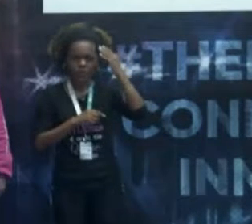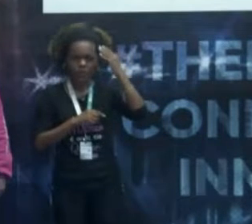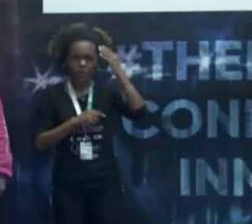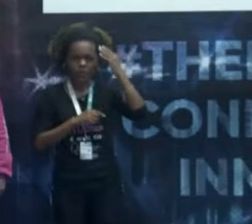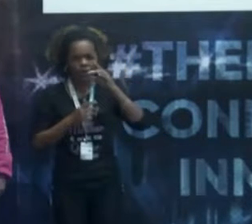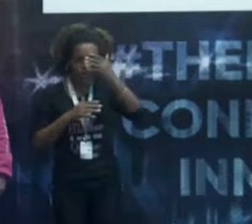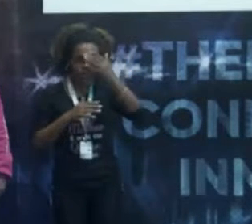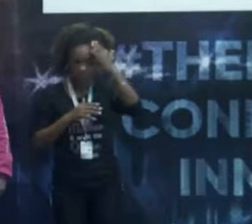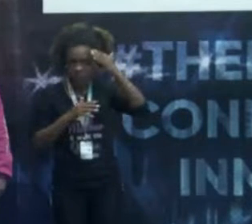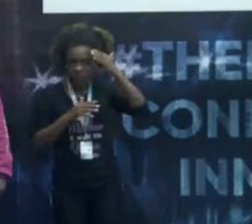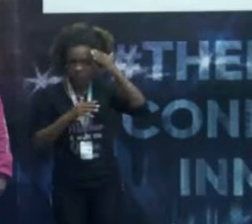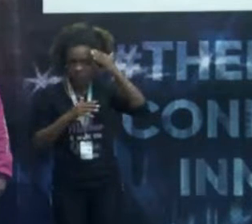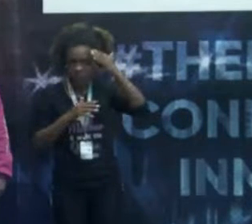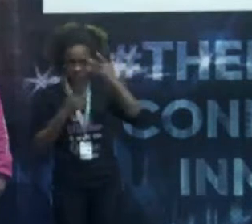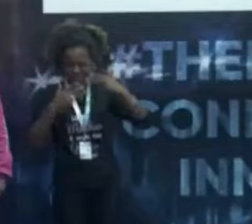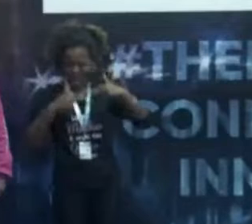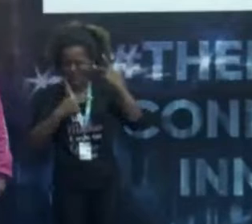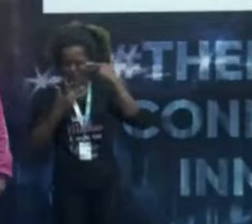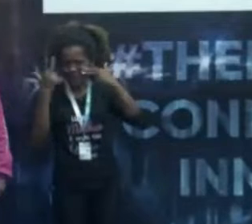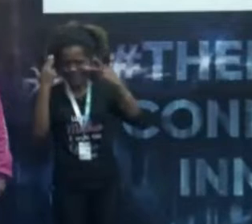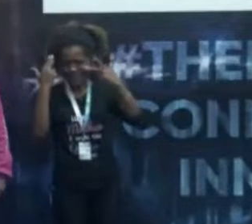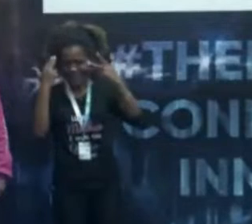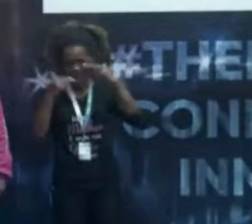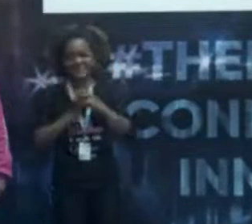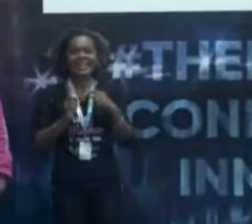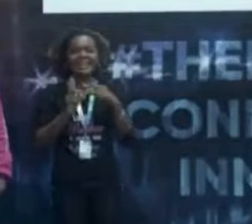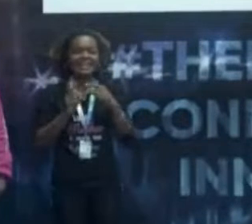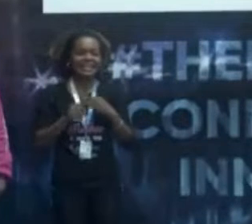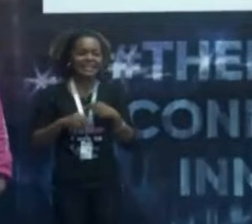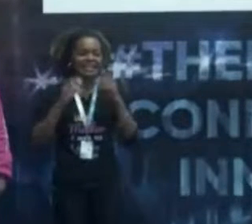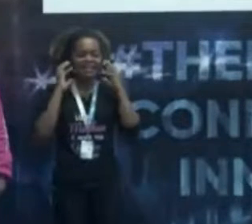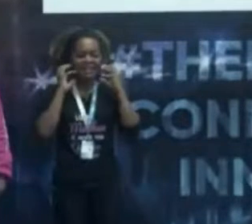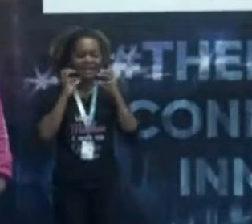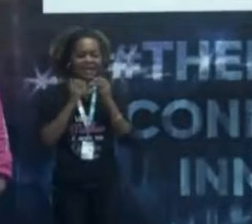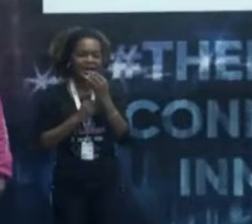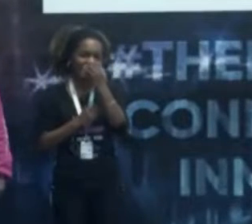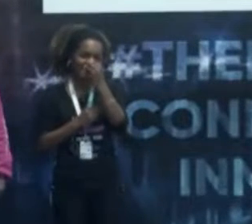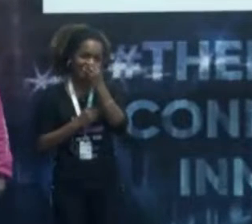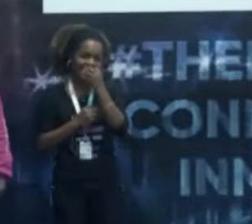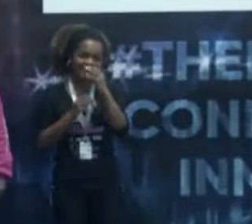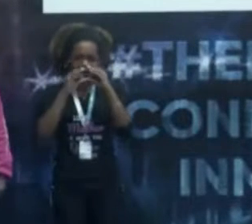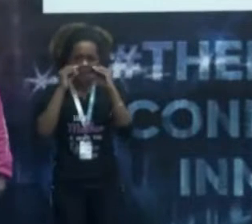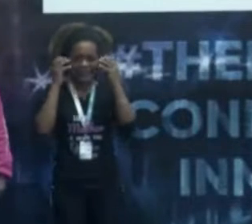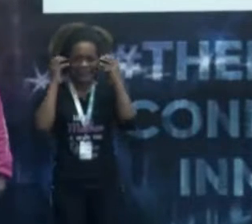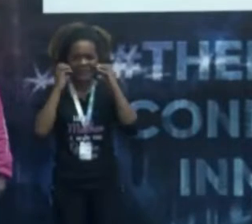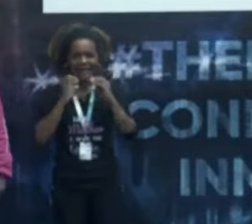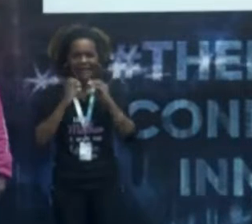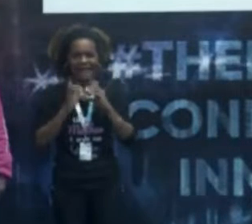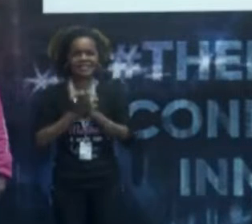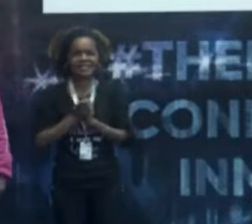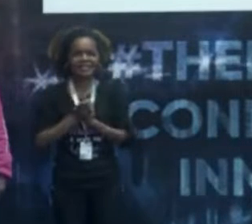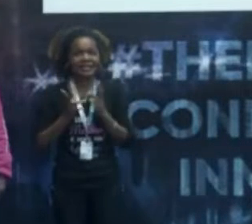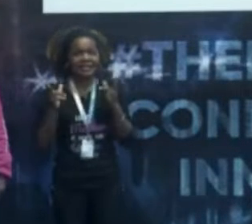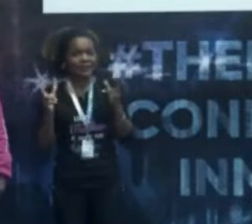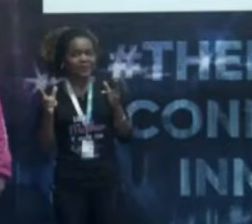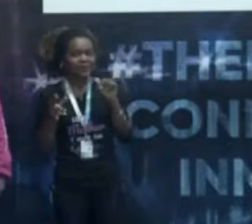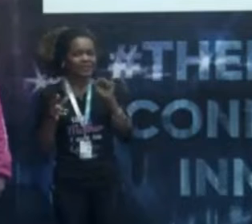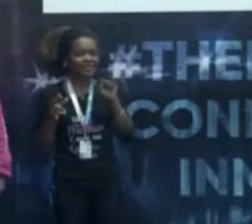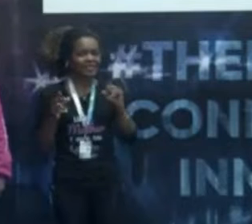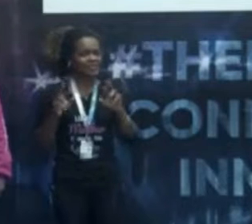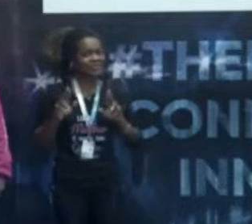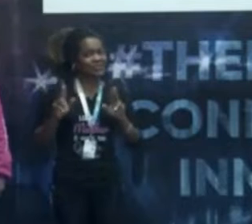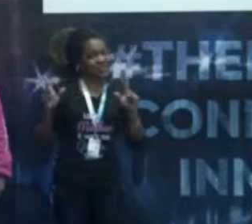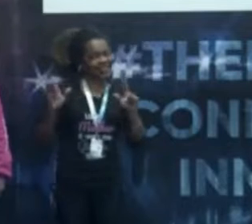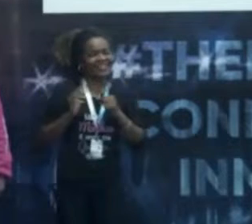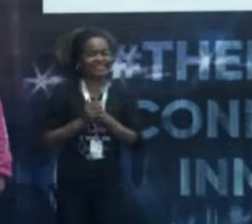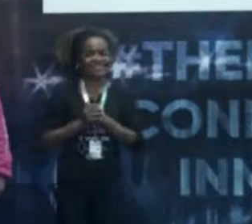aqui, precisando cortar, inclusive. A barba é grande, não tão grande quanto a do Cássio, mas já grande em todo o rosto.